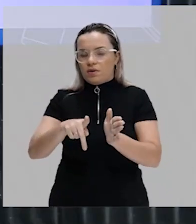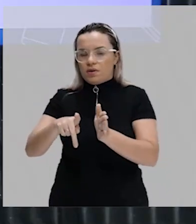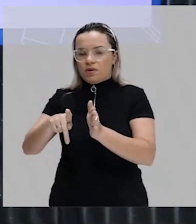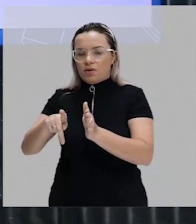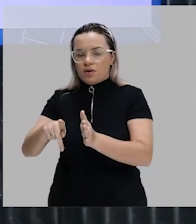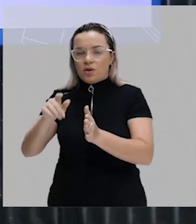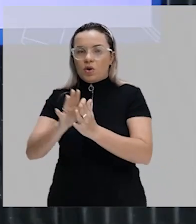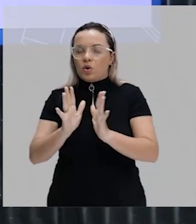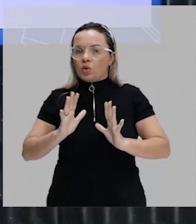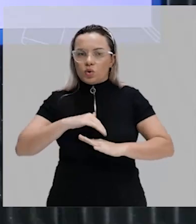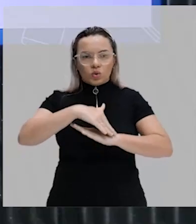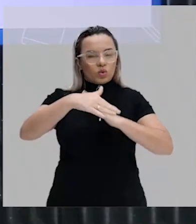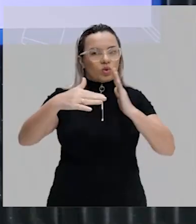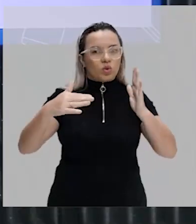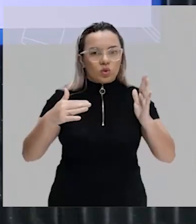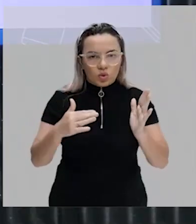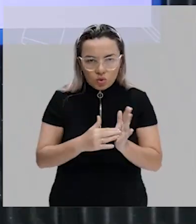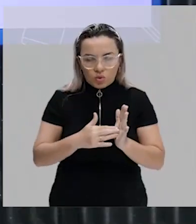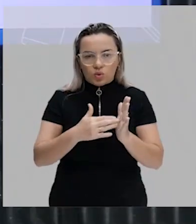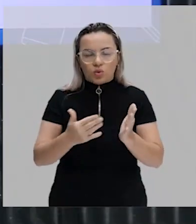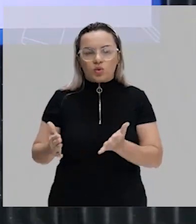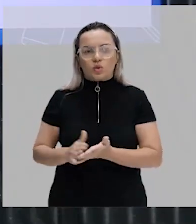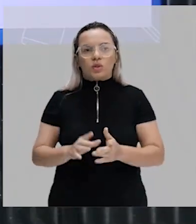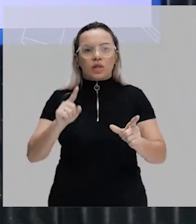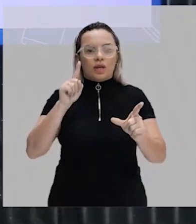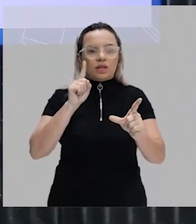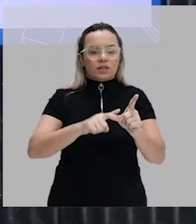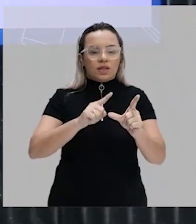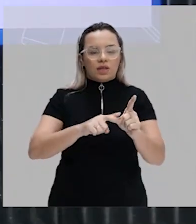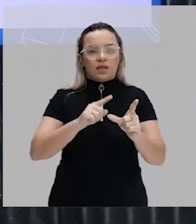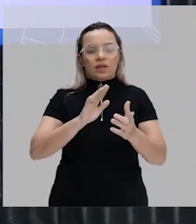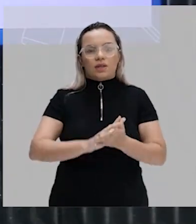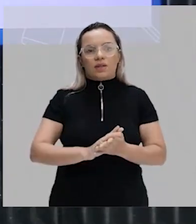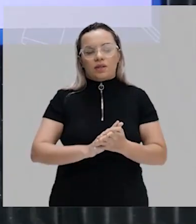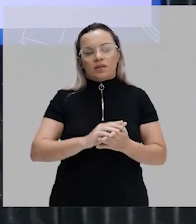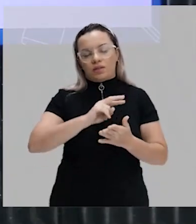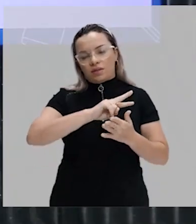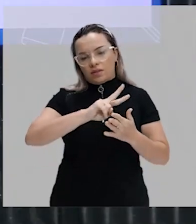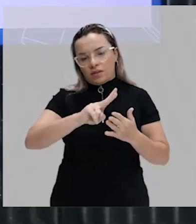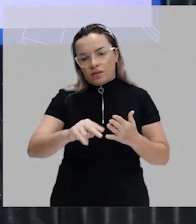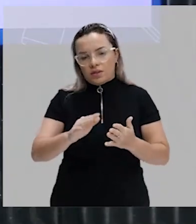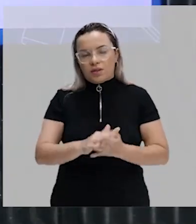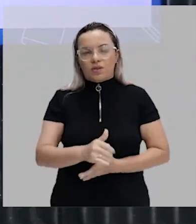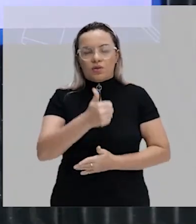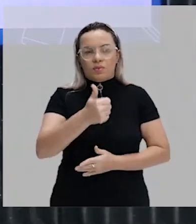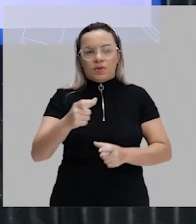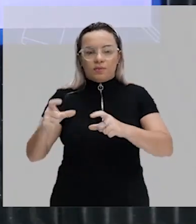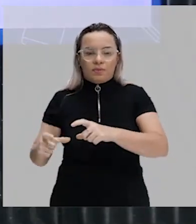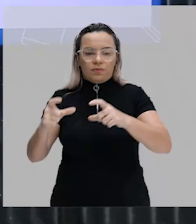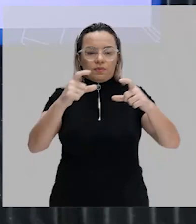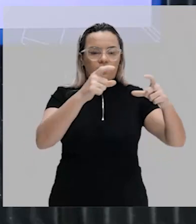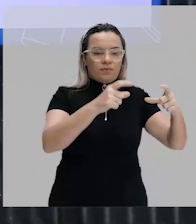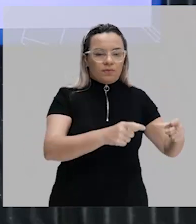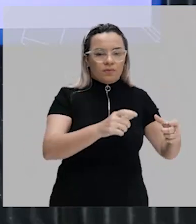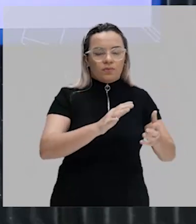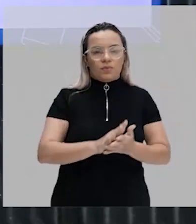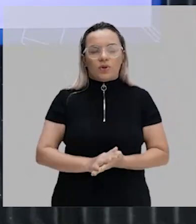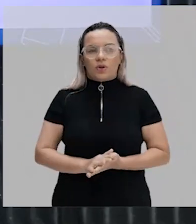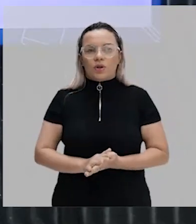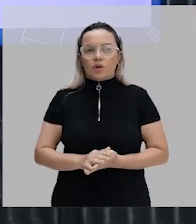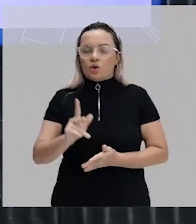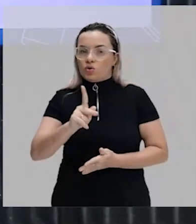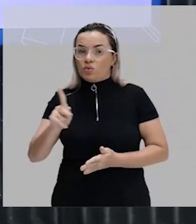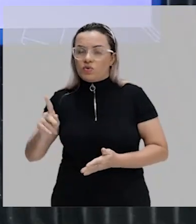tiver com informação associada à variável, eu vou deixar no primeiro membro. Ou no segundo, tanto faz, é uma convenção. Né? Os professores de matemática, em